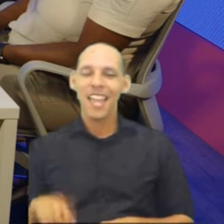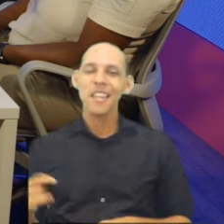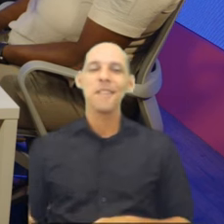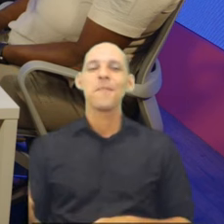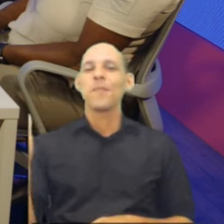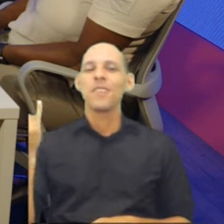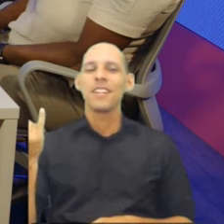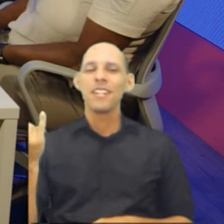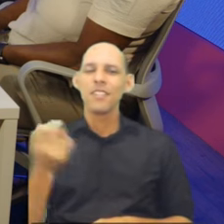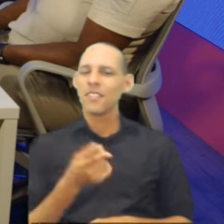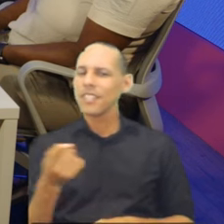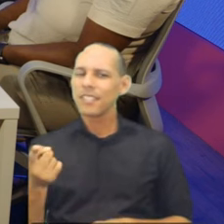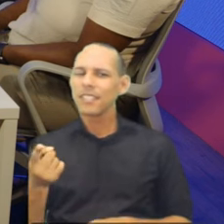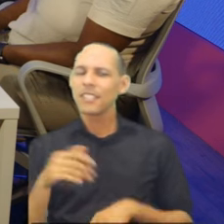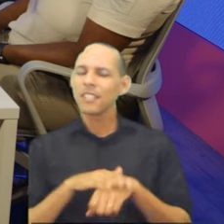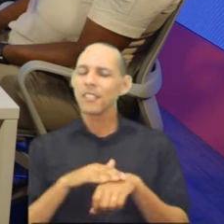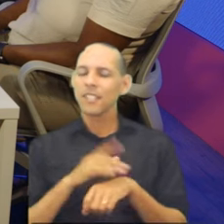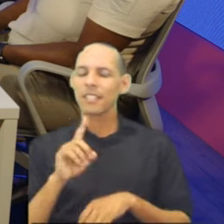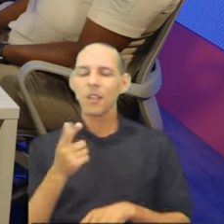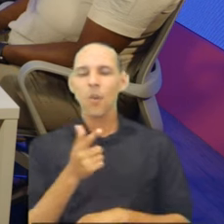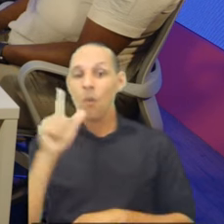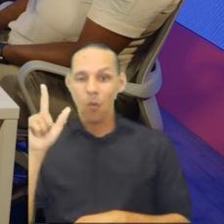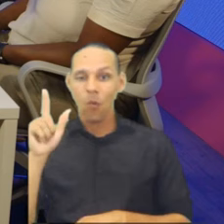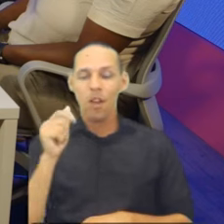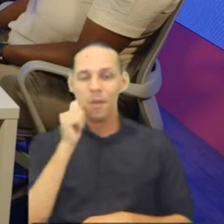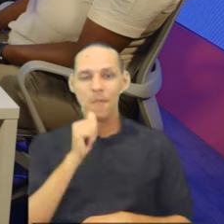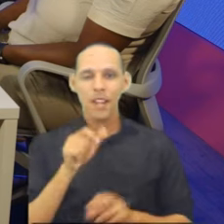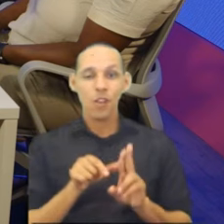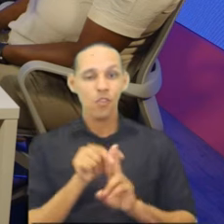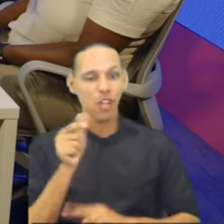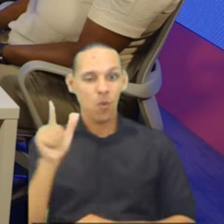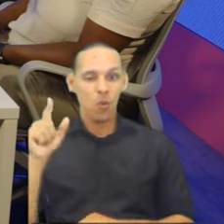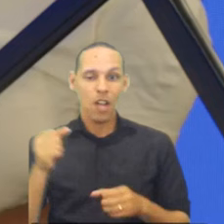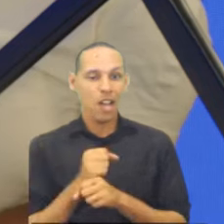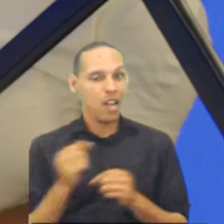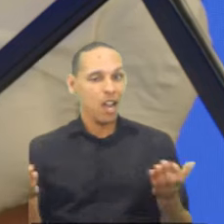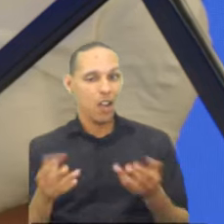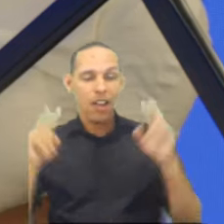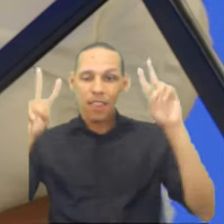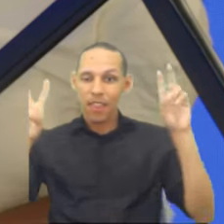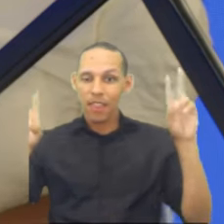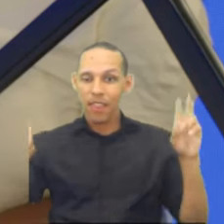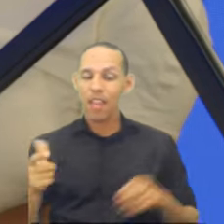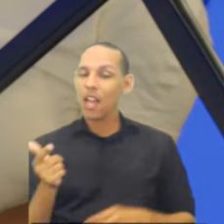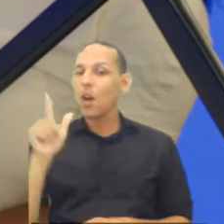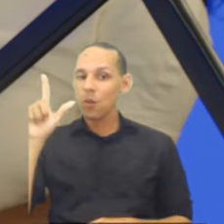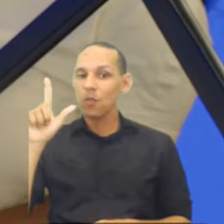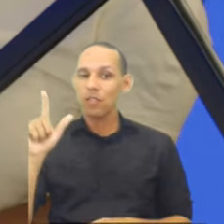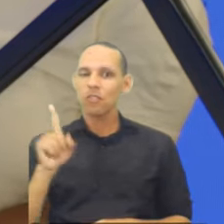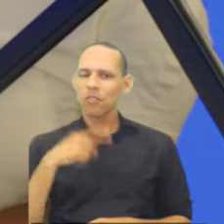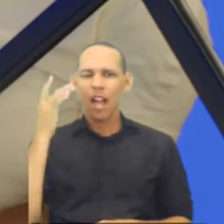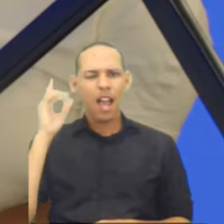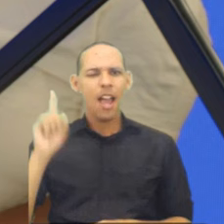importância Ah não foi com vocês que eu tava conversando foi com a menina da outra unidade esse ano a gente entra com alguns outros